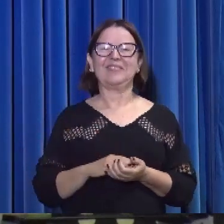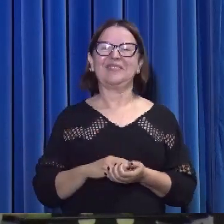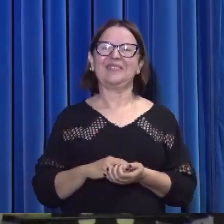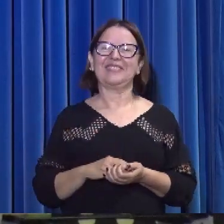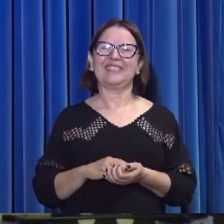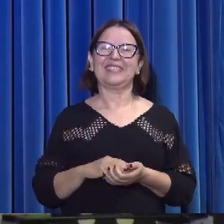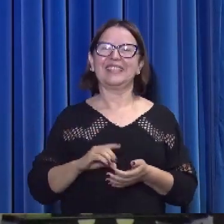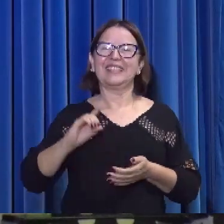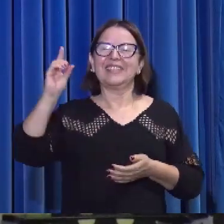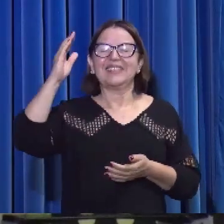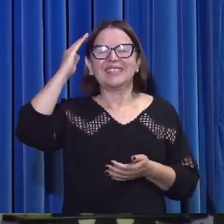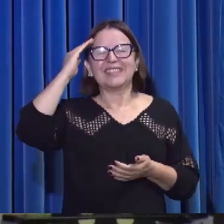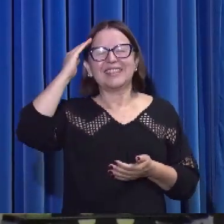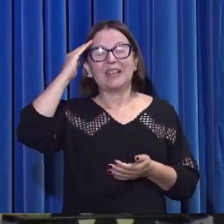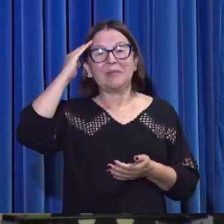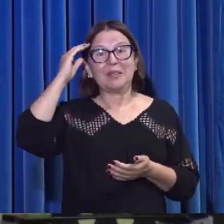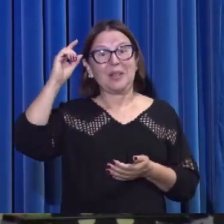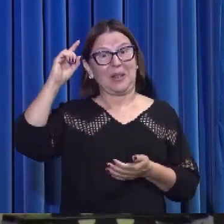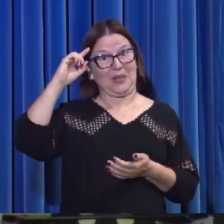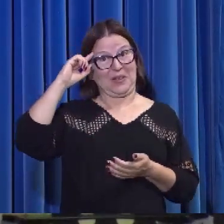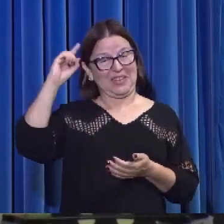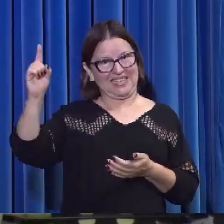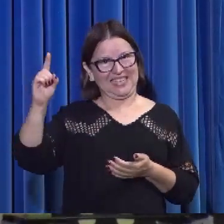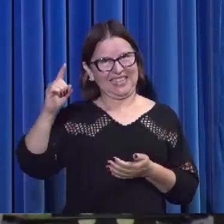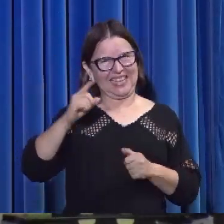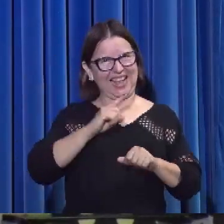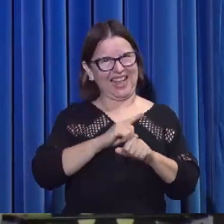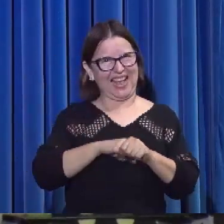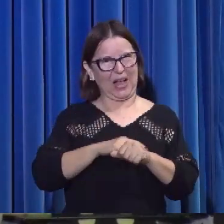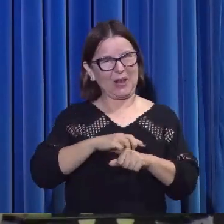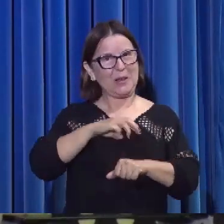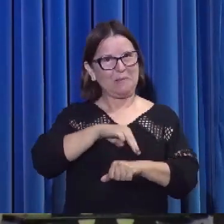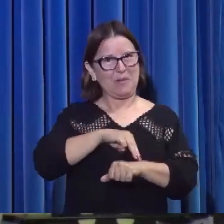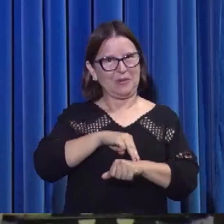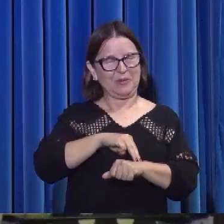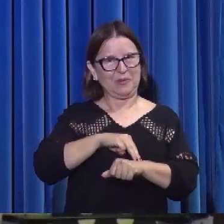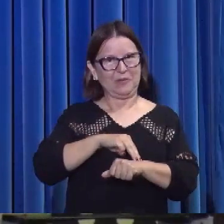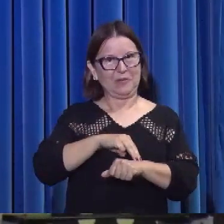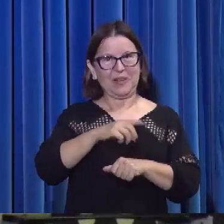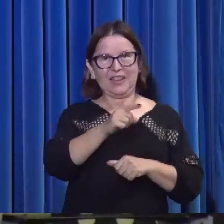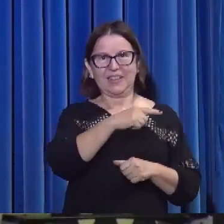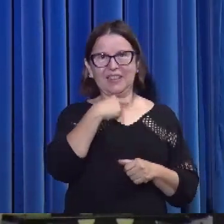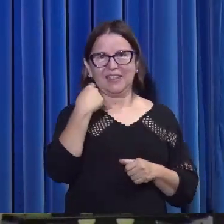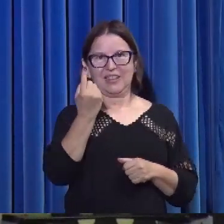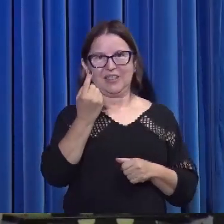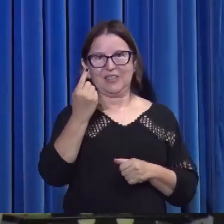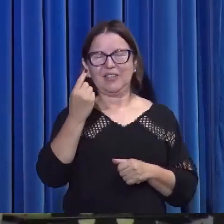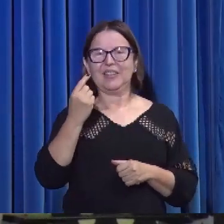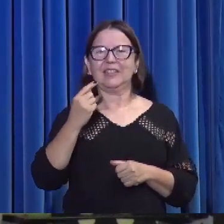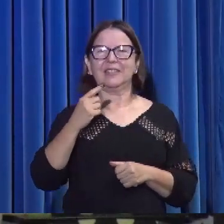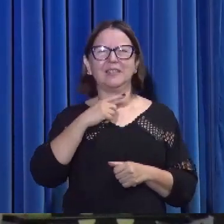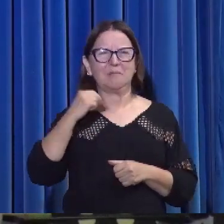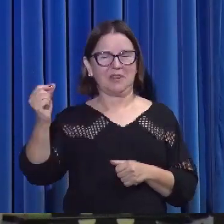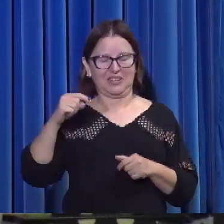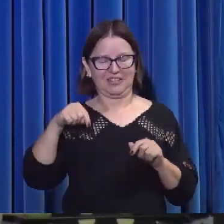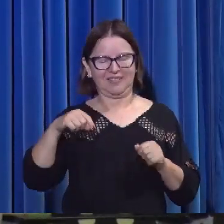Deus sabe o dia, a hora, o minuto que cada um de nós aqui vamos partir desse mundo. Está aqui, ó.